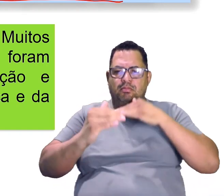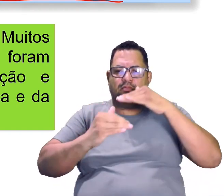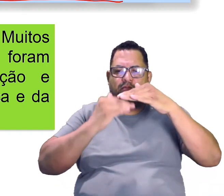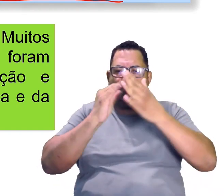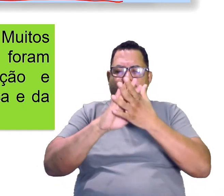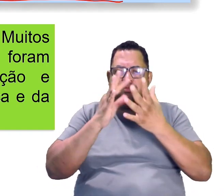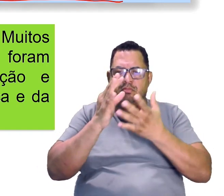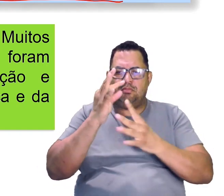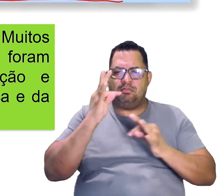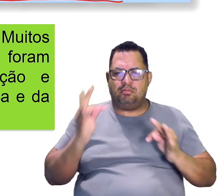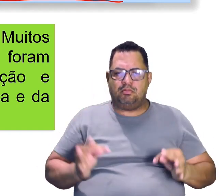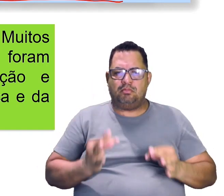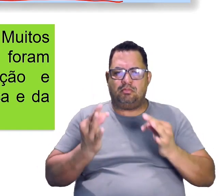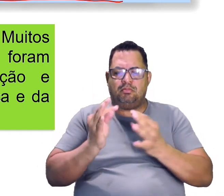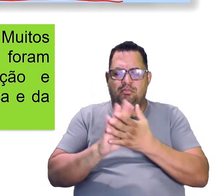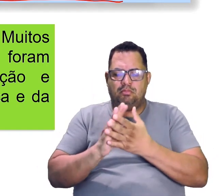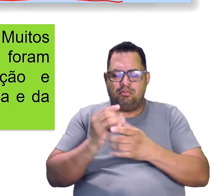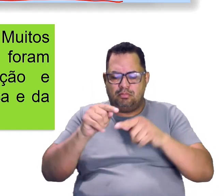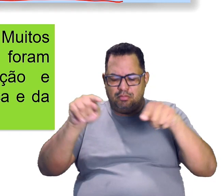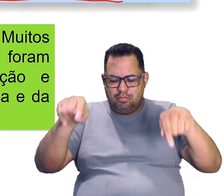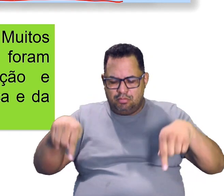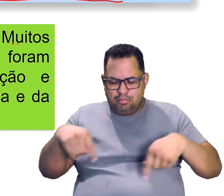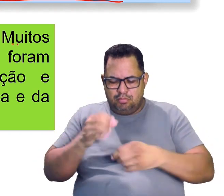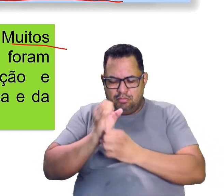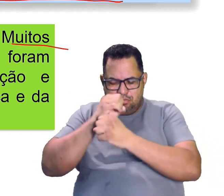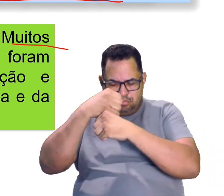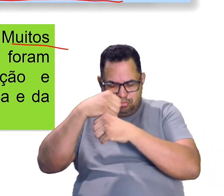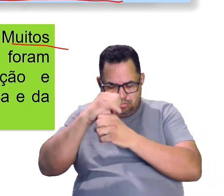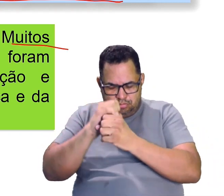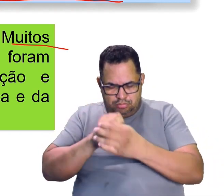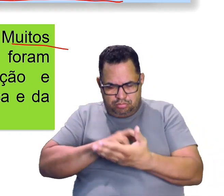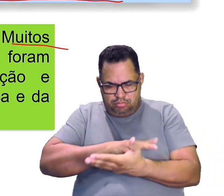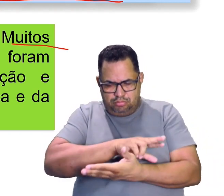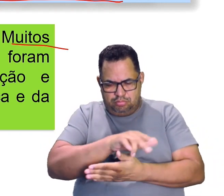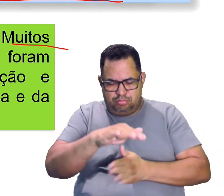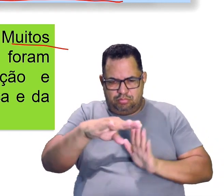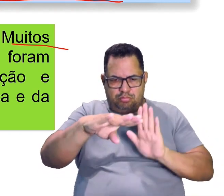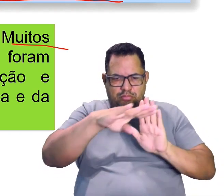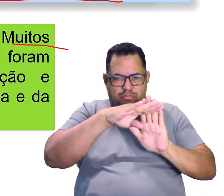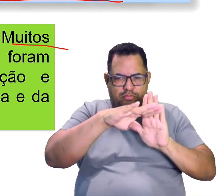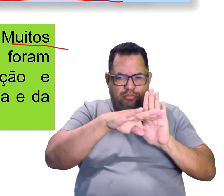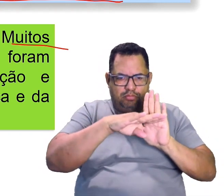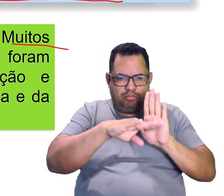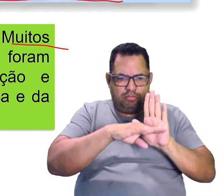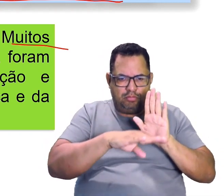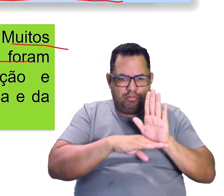técnicas laboratoriais, onde muitos procedimentos e técnicas de